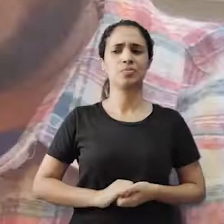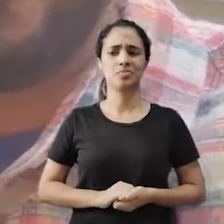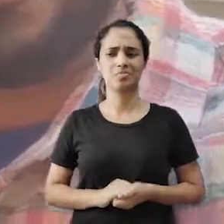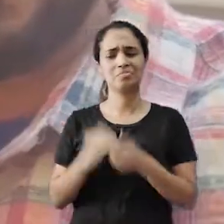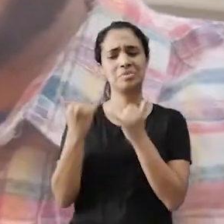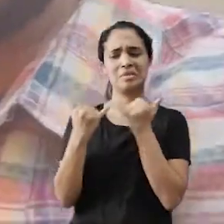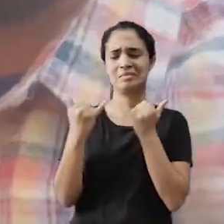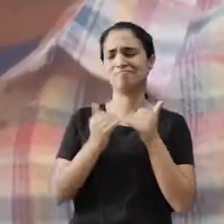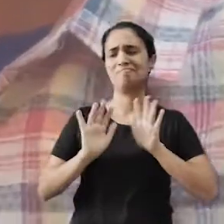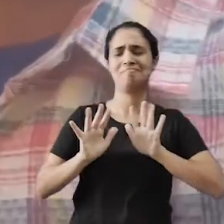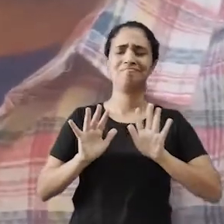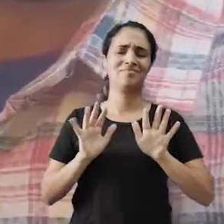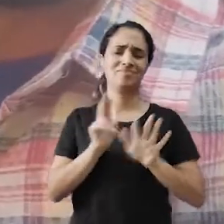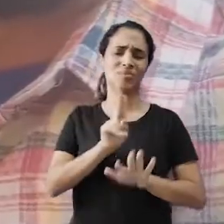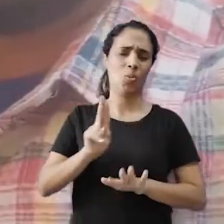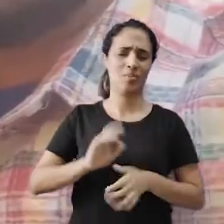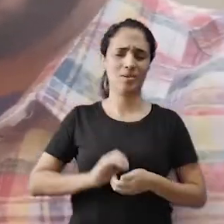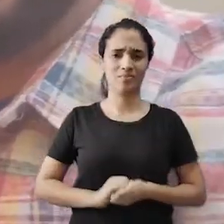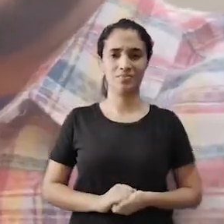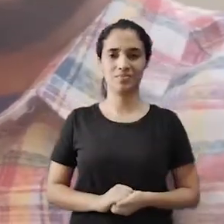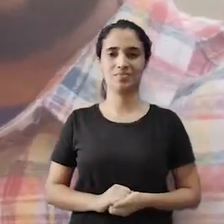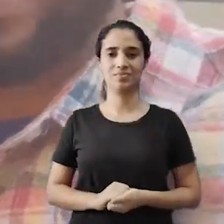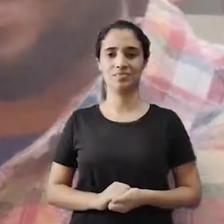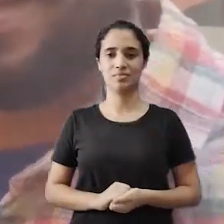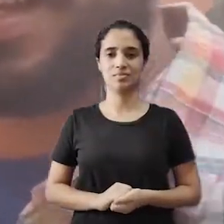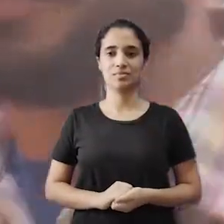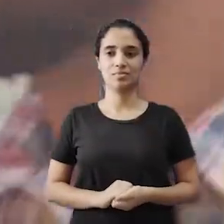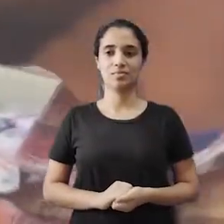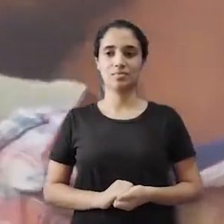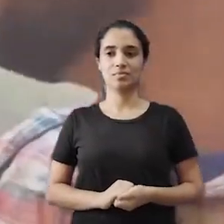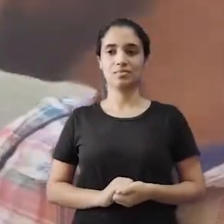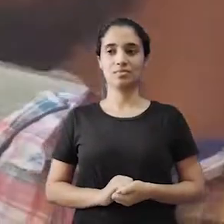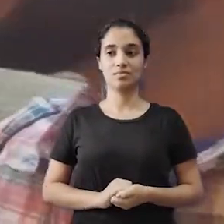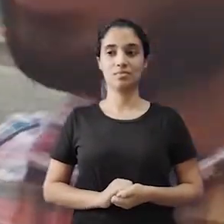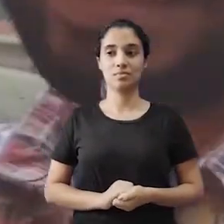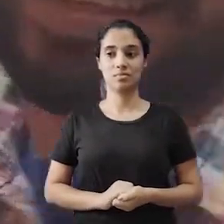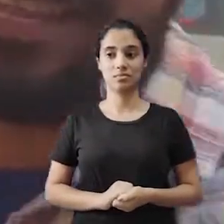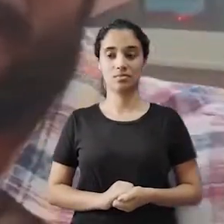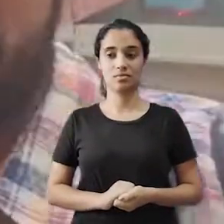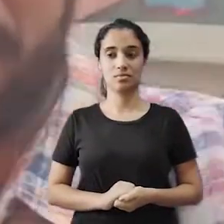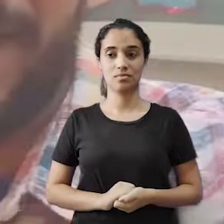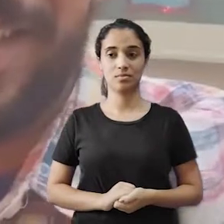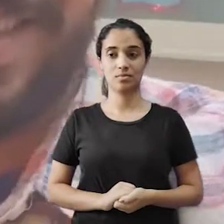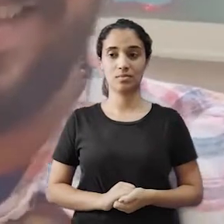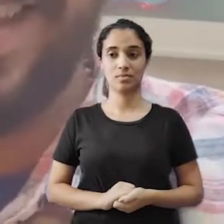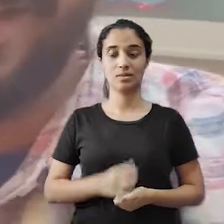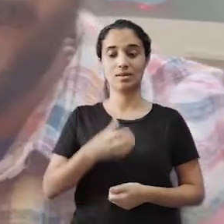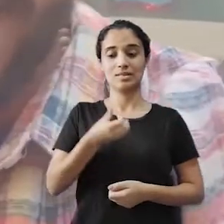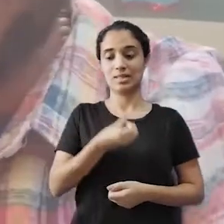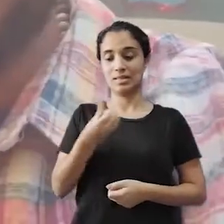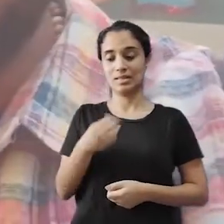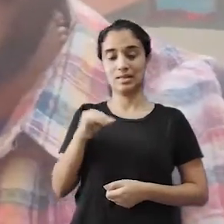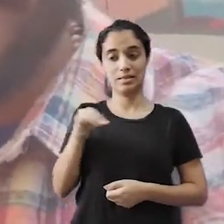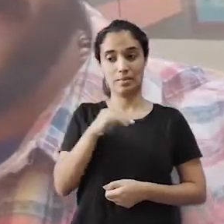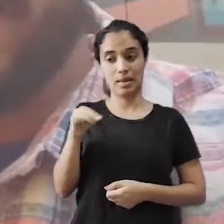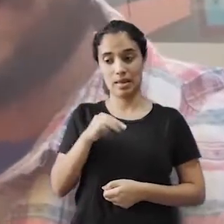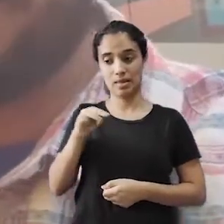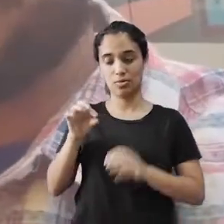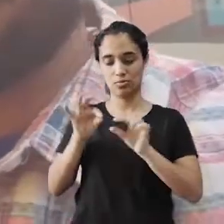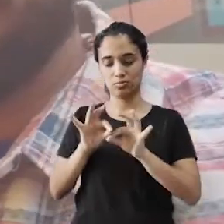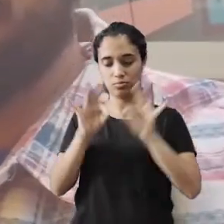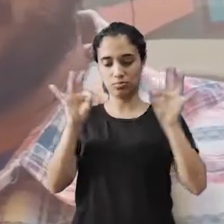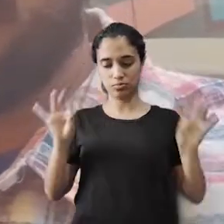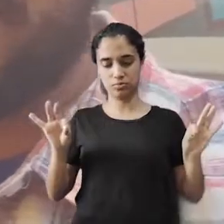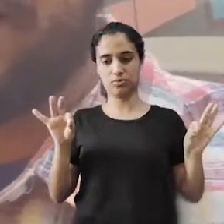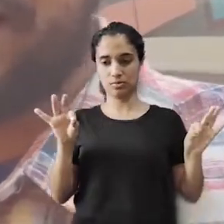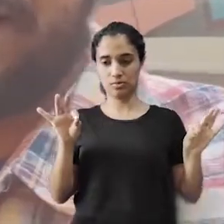What? Alguma coisa assim desse tipo, o nome. E são apenas 66 metros. E